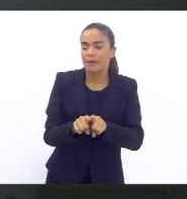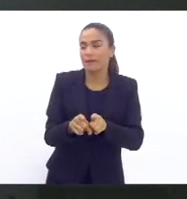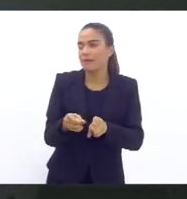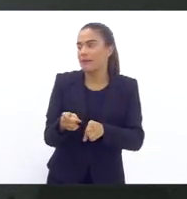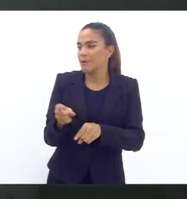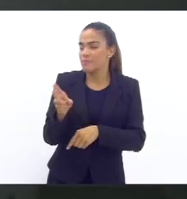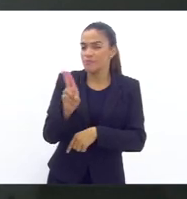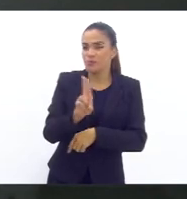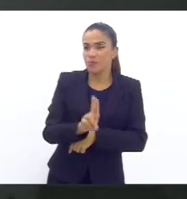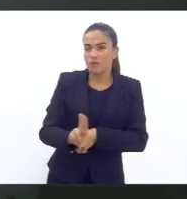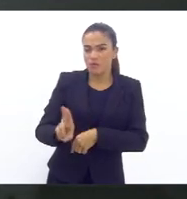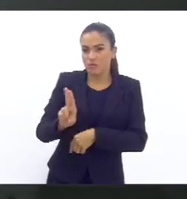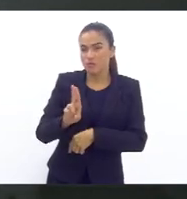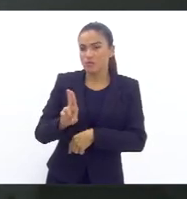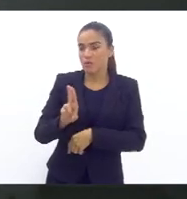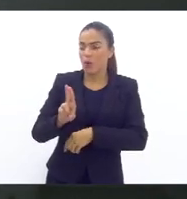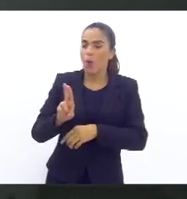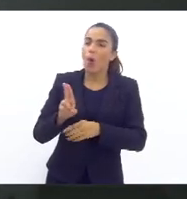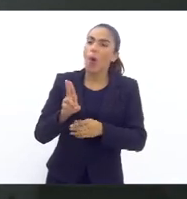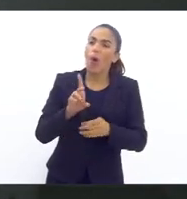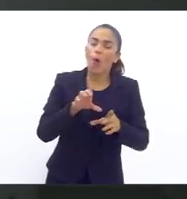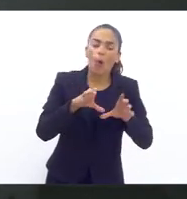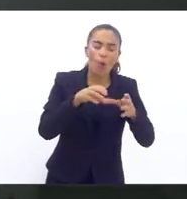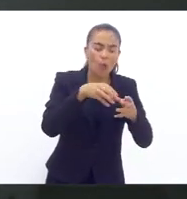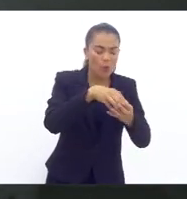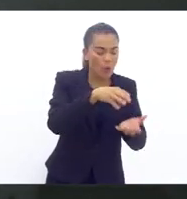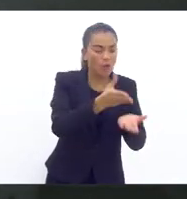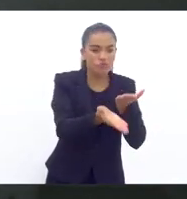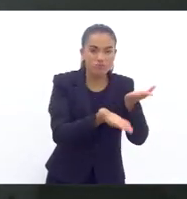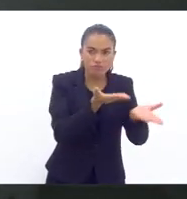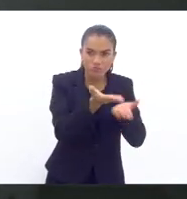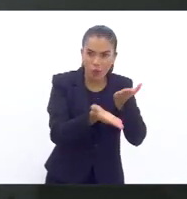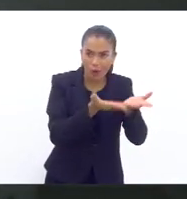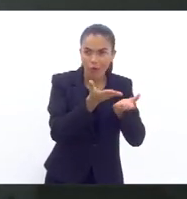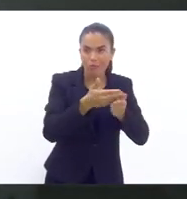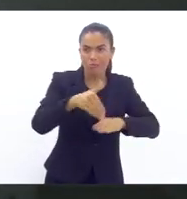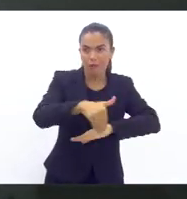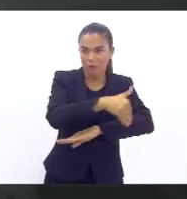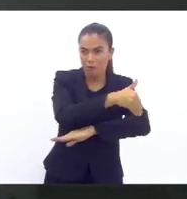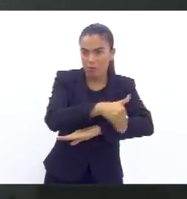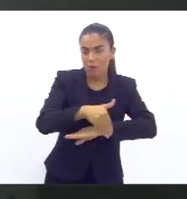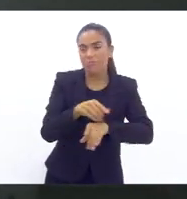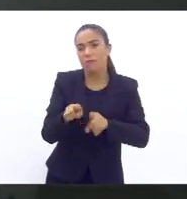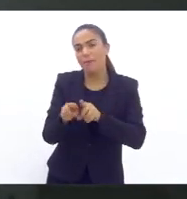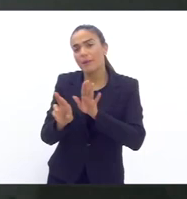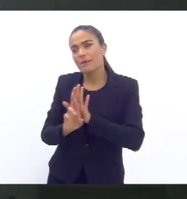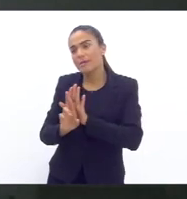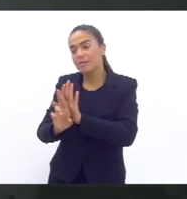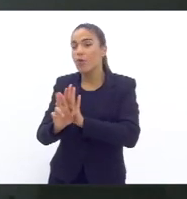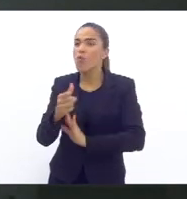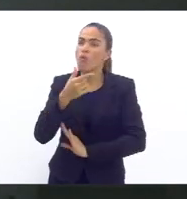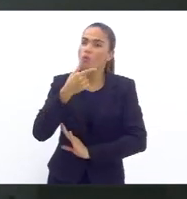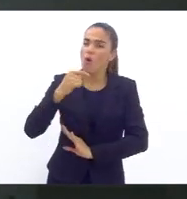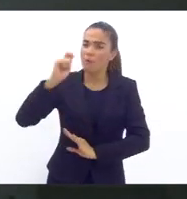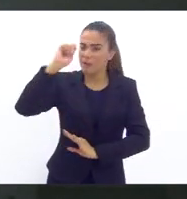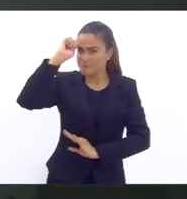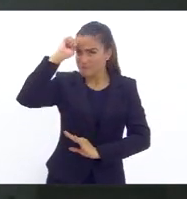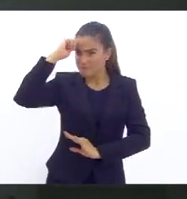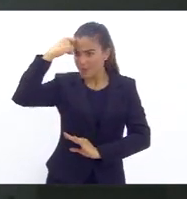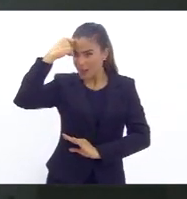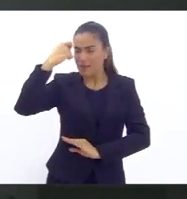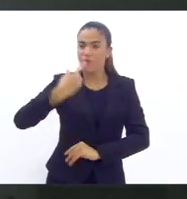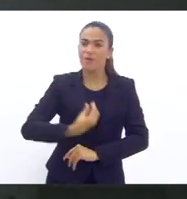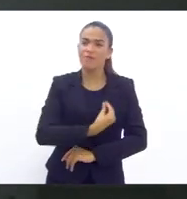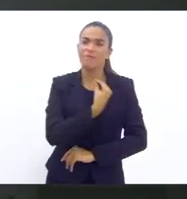a rede nacional de consultórios na rua e de rua né e tô aqui representando um homem preto que vive